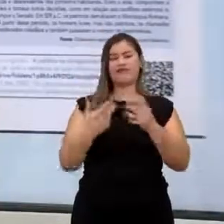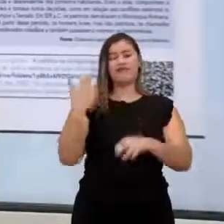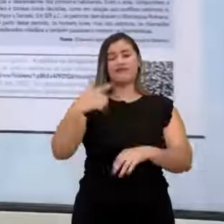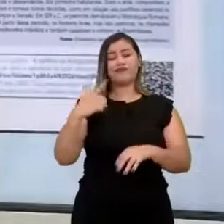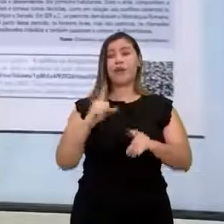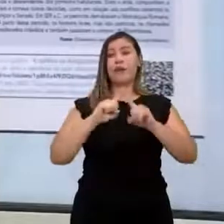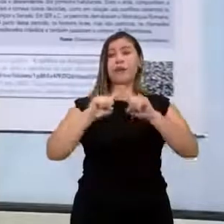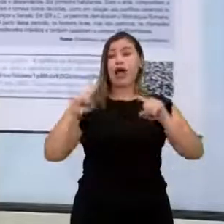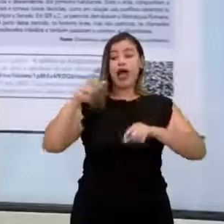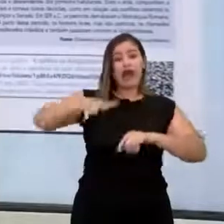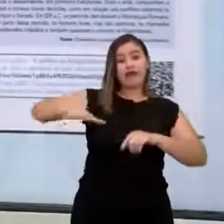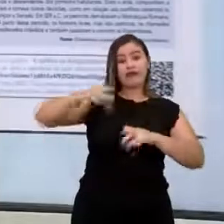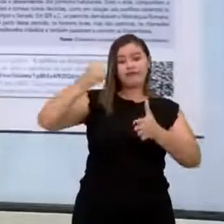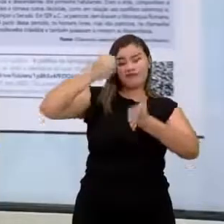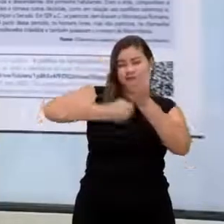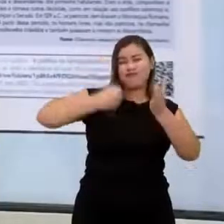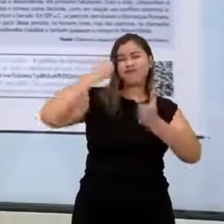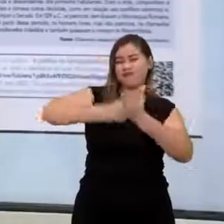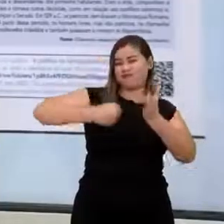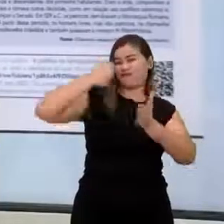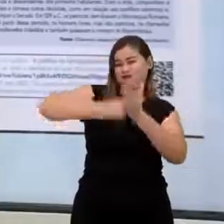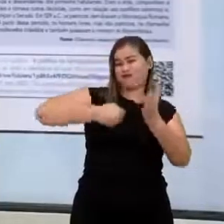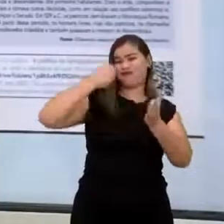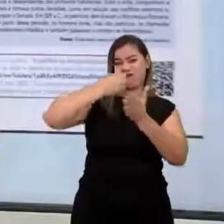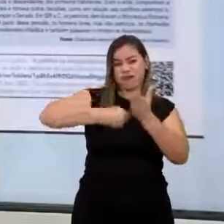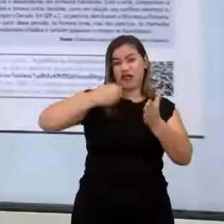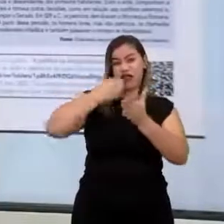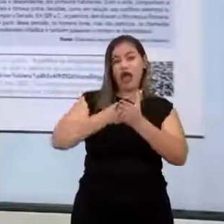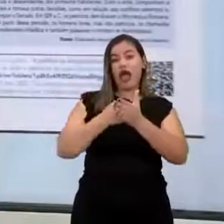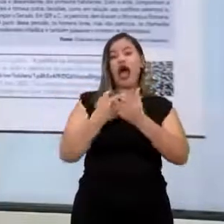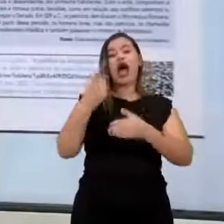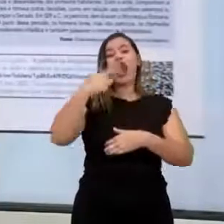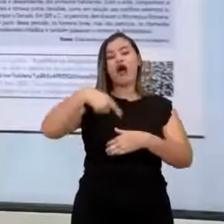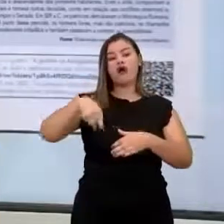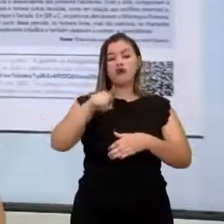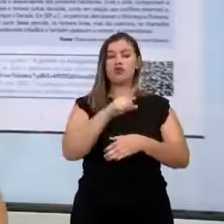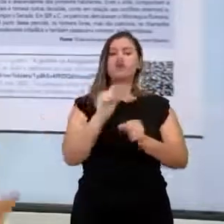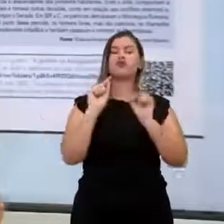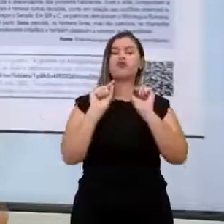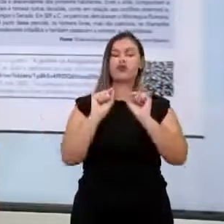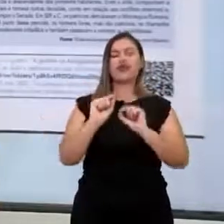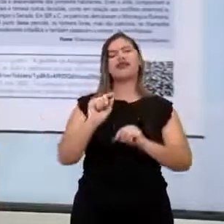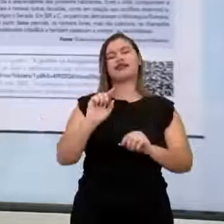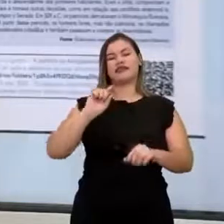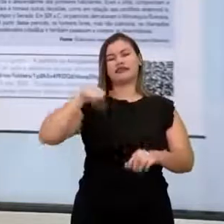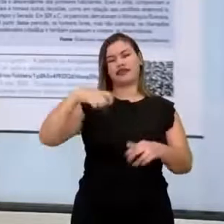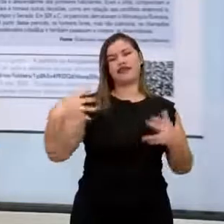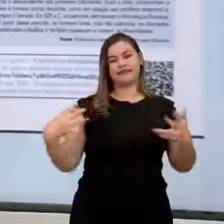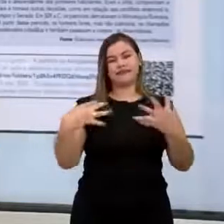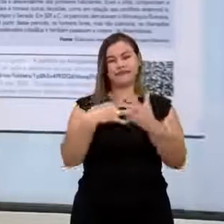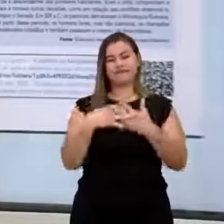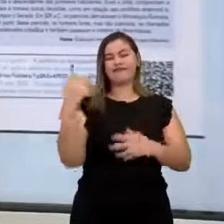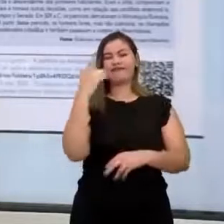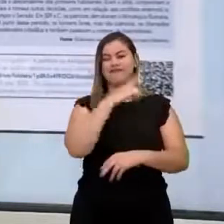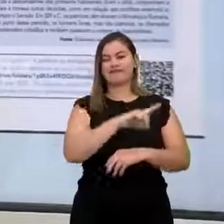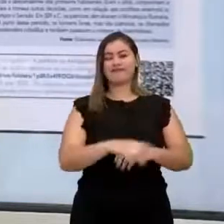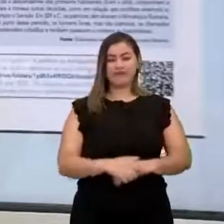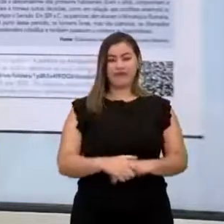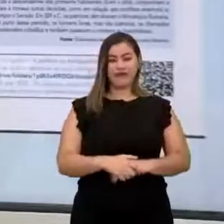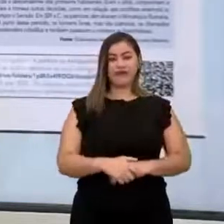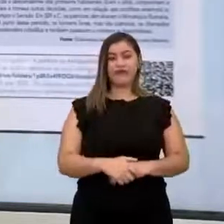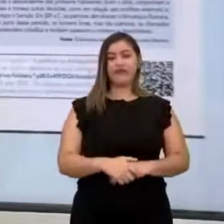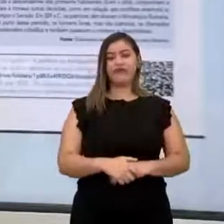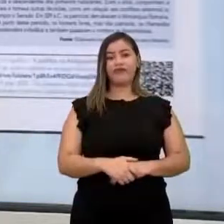essas minorias, né, acabaram travando, nós temos todos como cidadãos brasileiros. Então, é uma